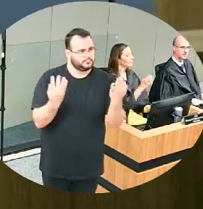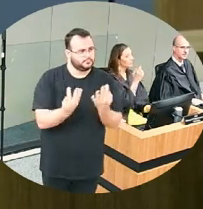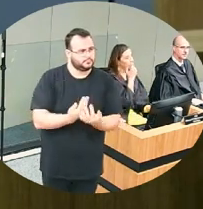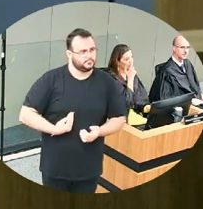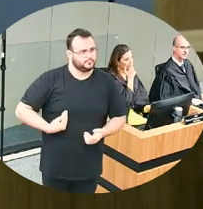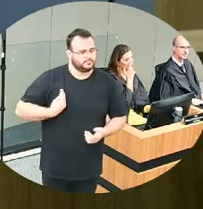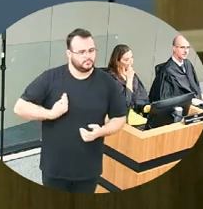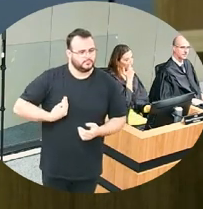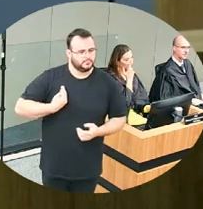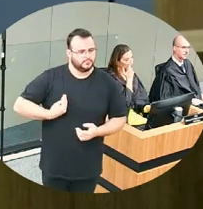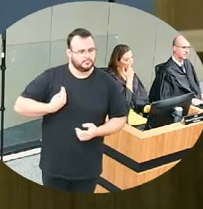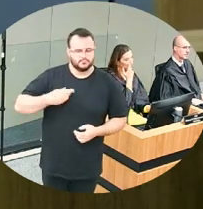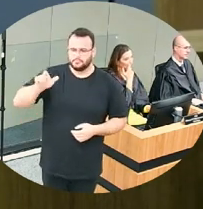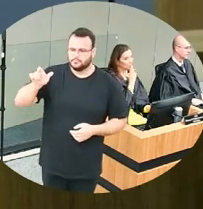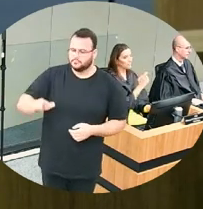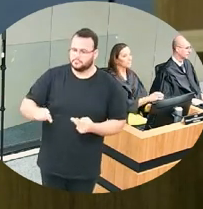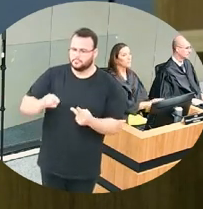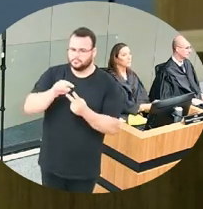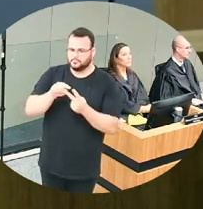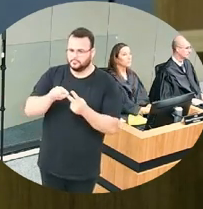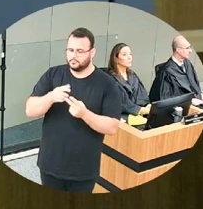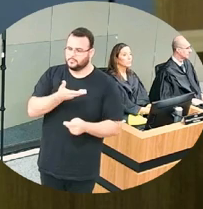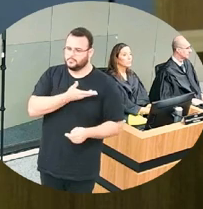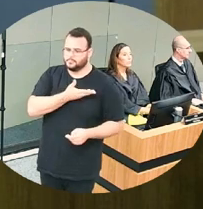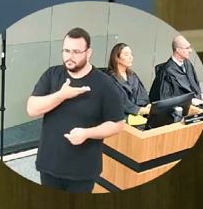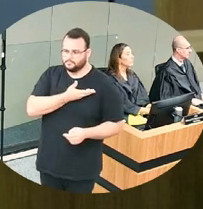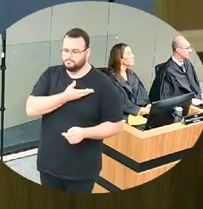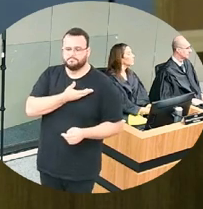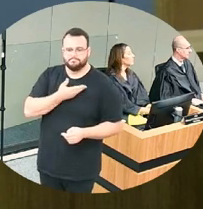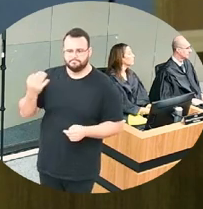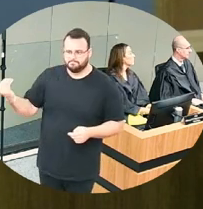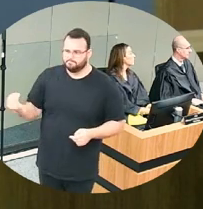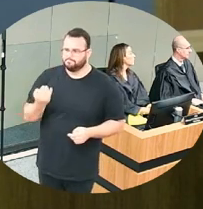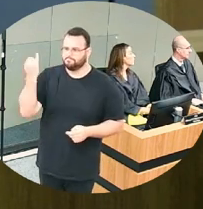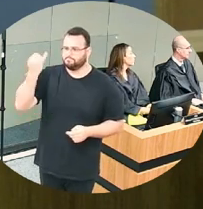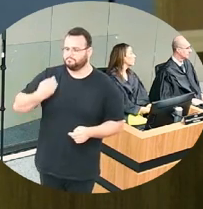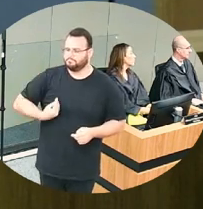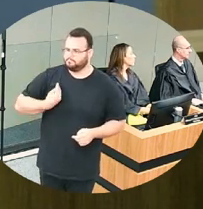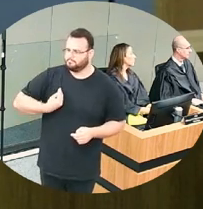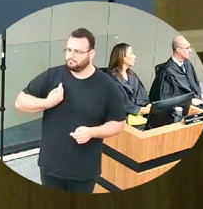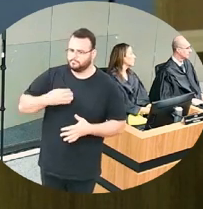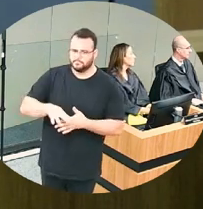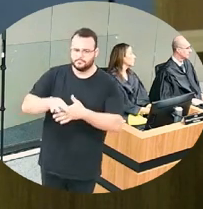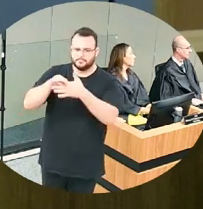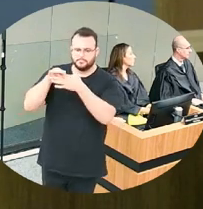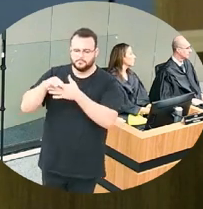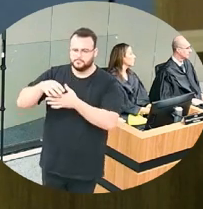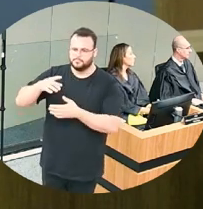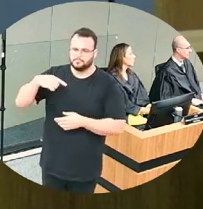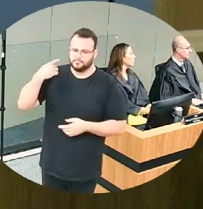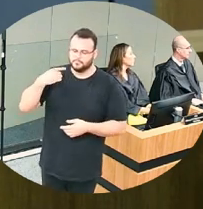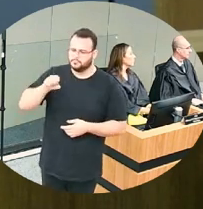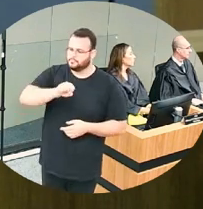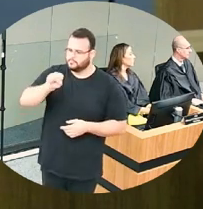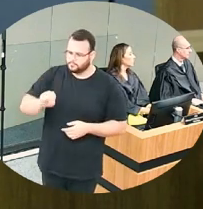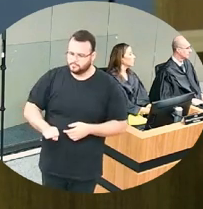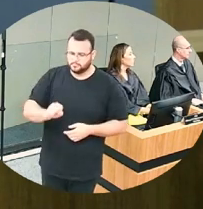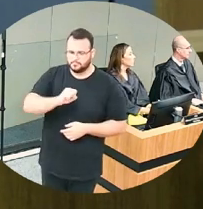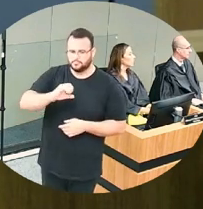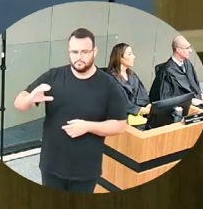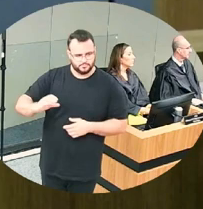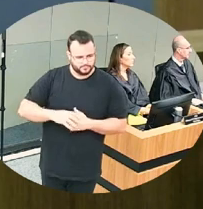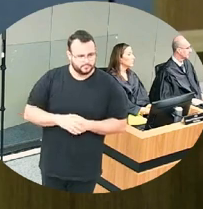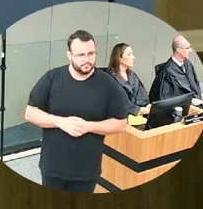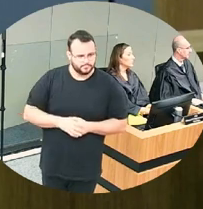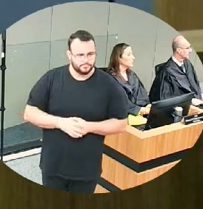familiares na pessoa de dois grandes amigos que aqui estão hoje dois líderes da advocacia do Sul de Santa